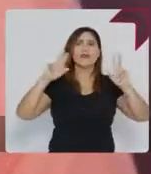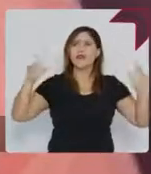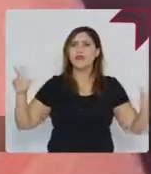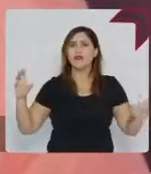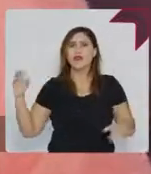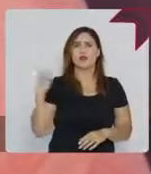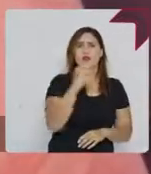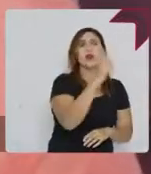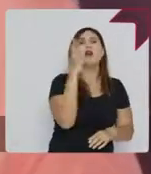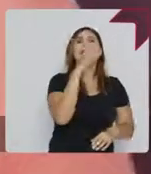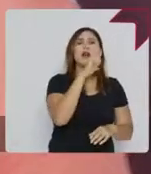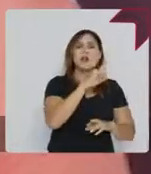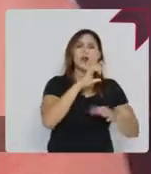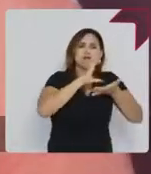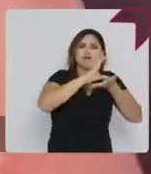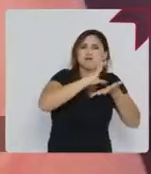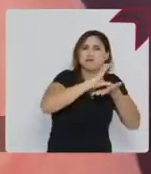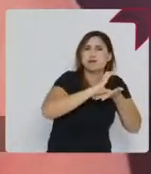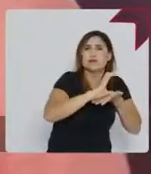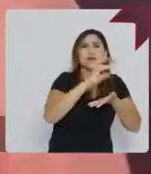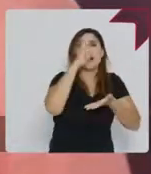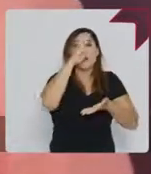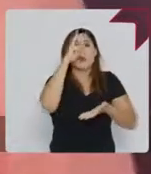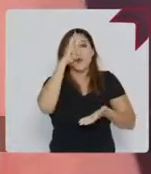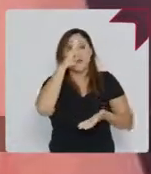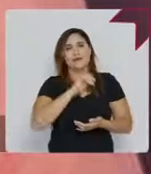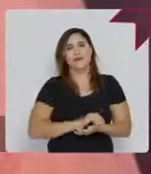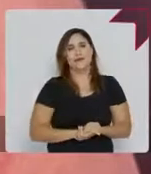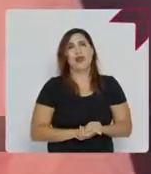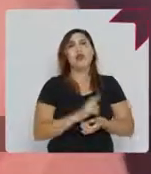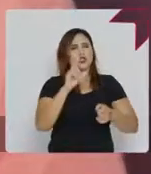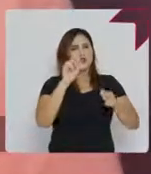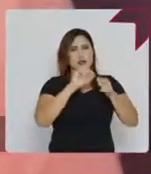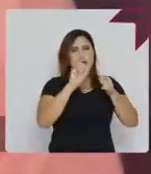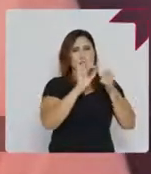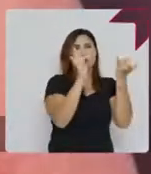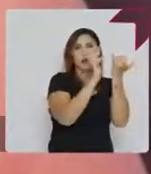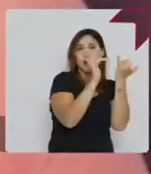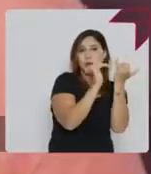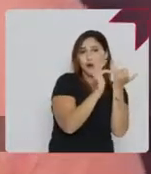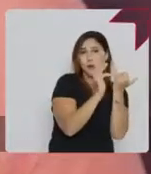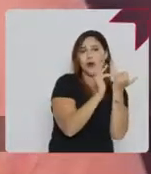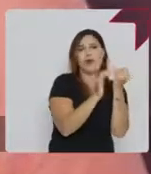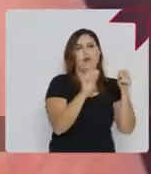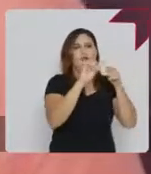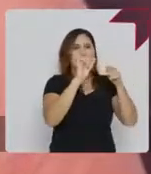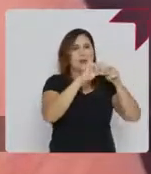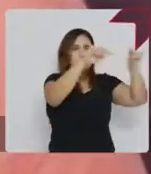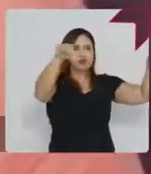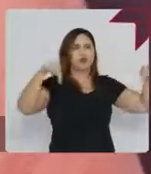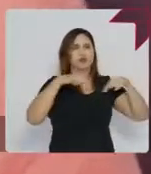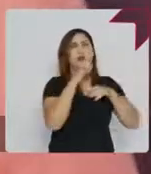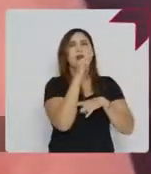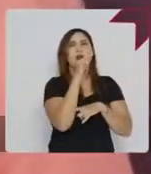Oeste recebeu os maiores investimentos da sua história. Implantamos o IFBA, fizemos o Parque